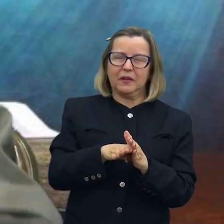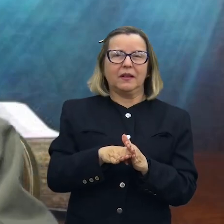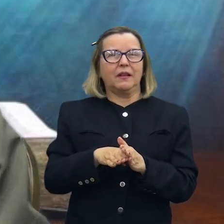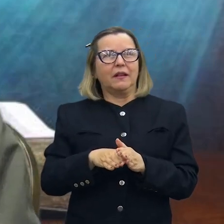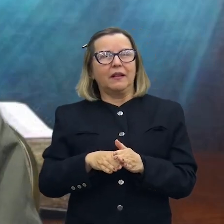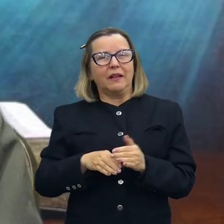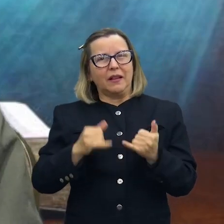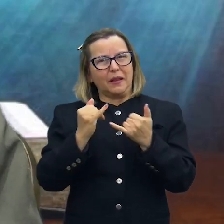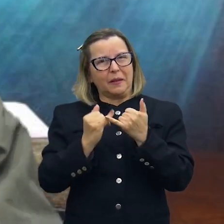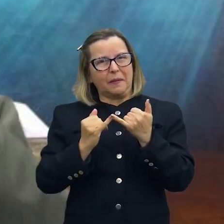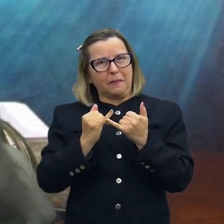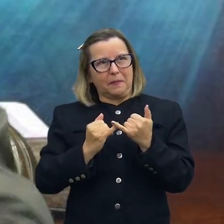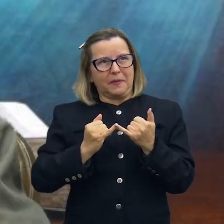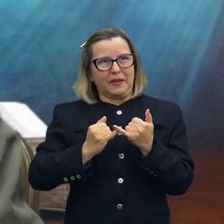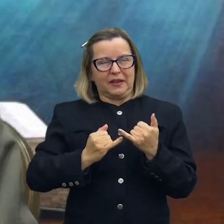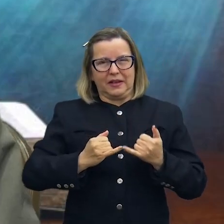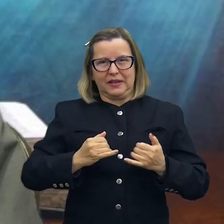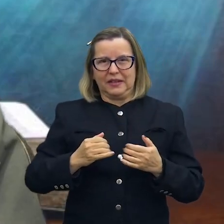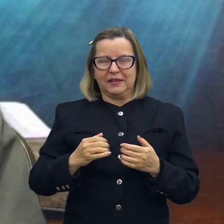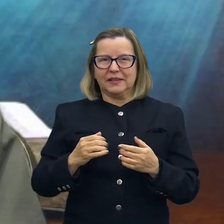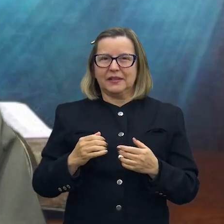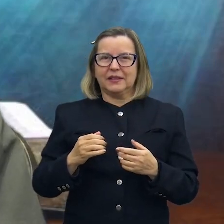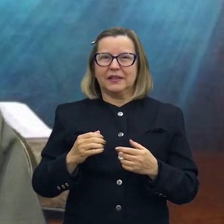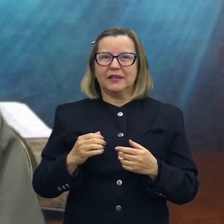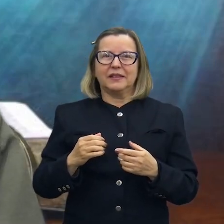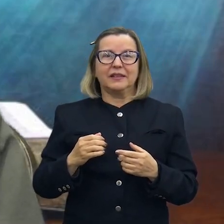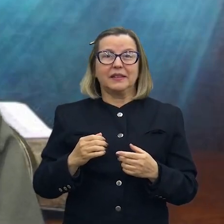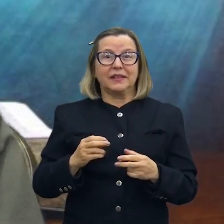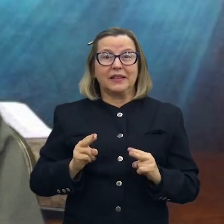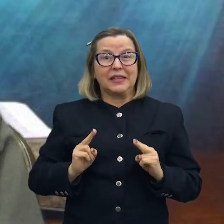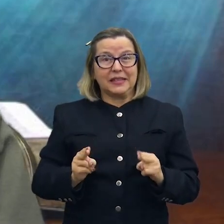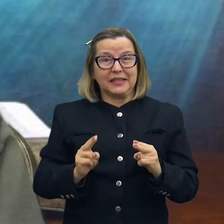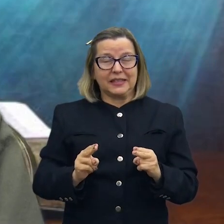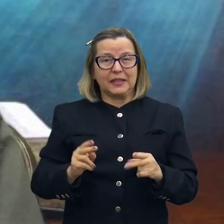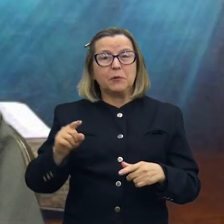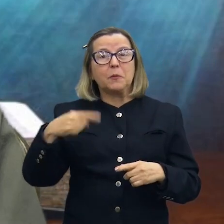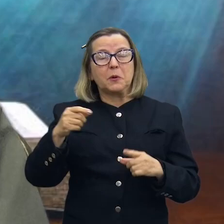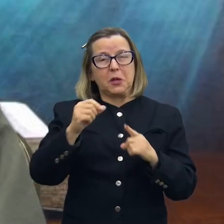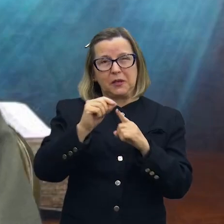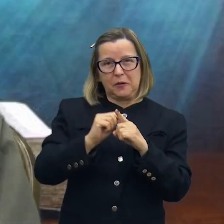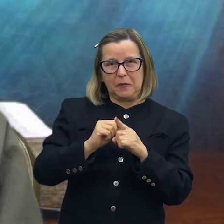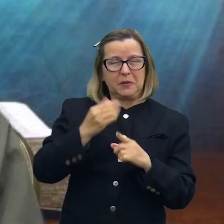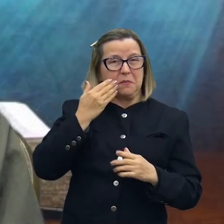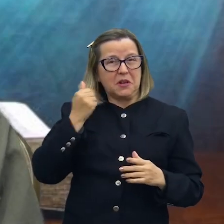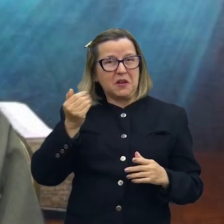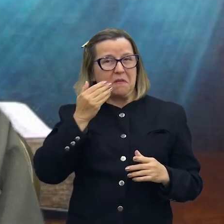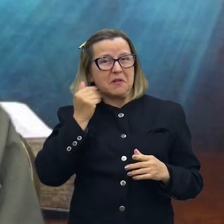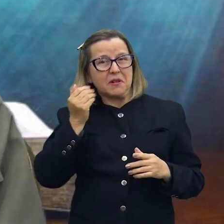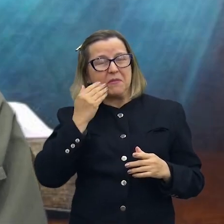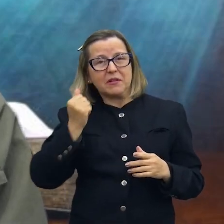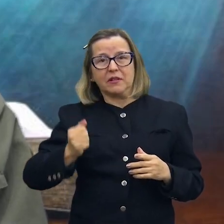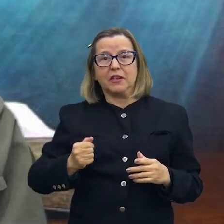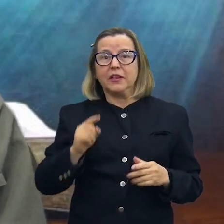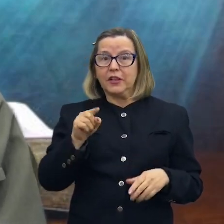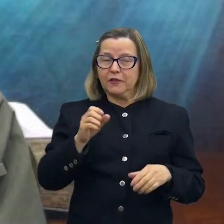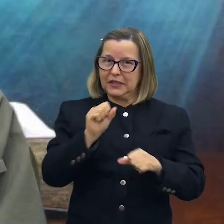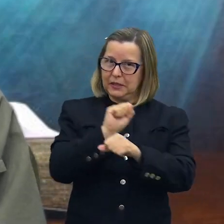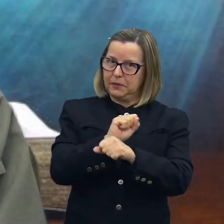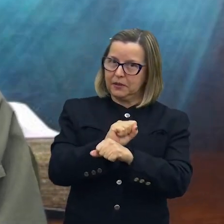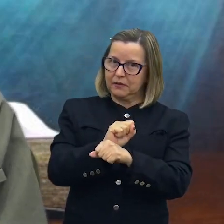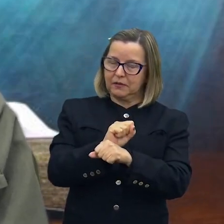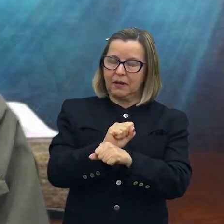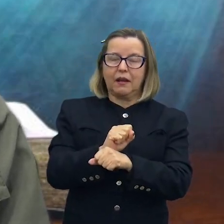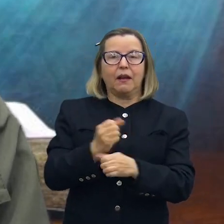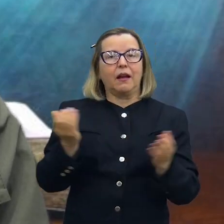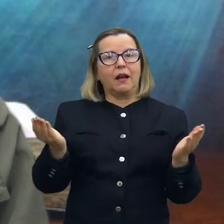pico do corona, que vai ser sempre daqui um mês. E você está esperando essa melhora. Agora eu